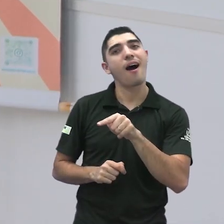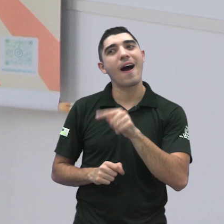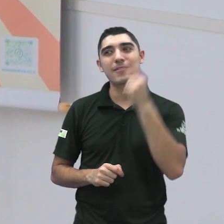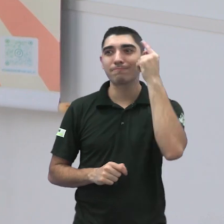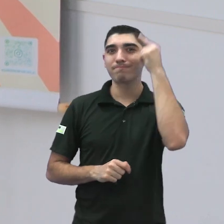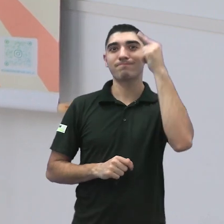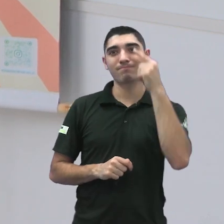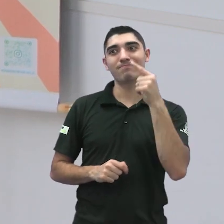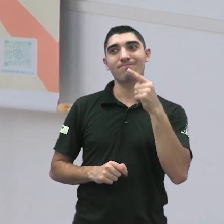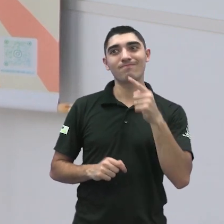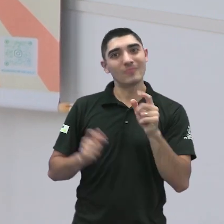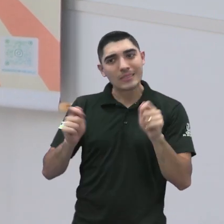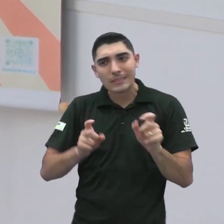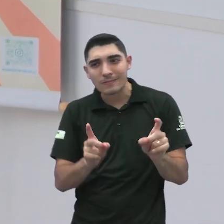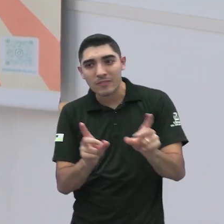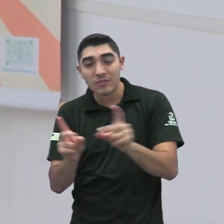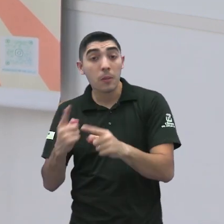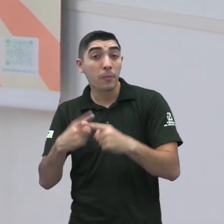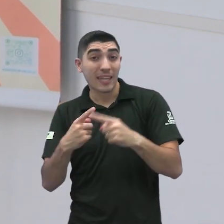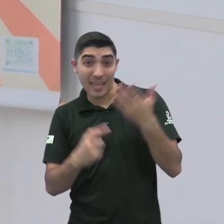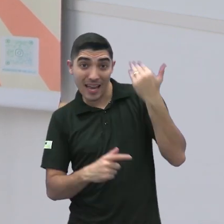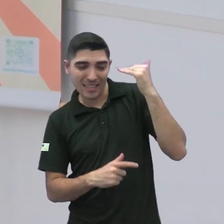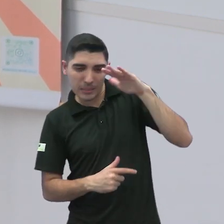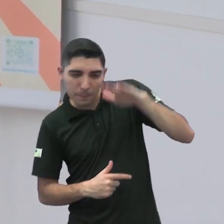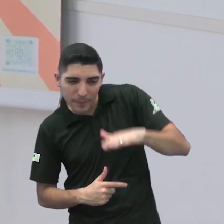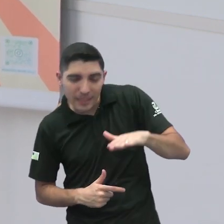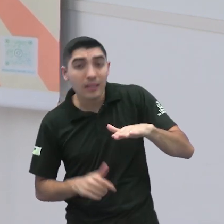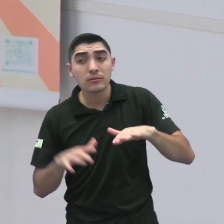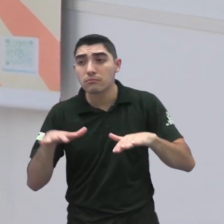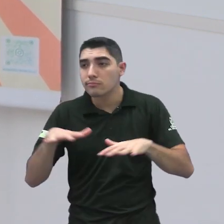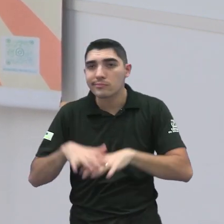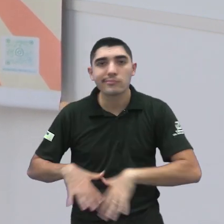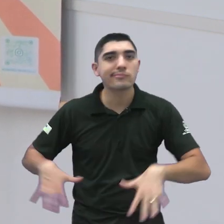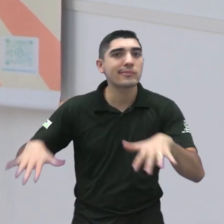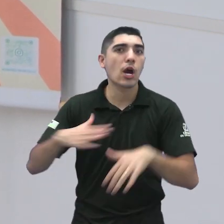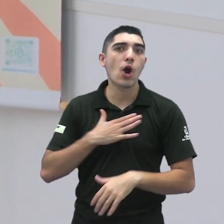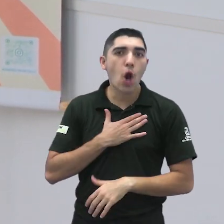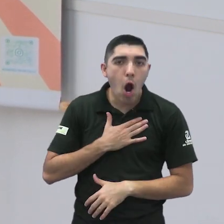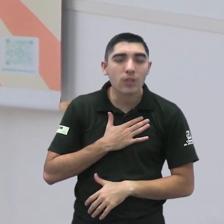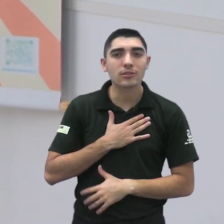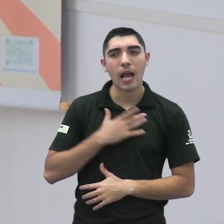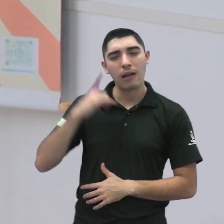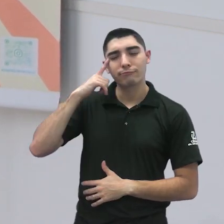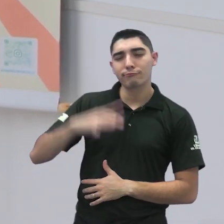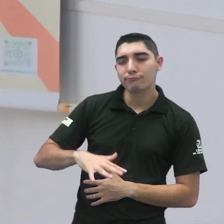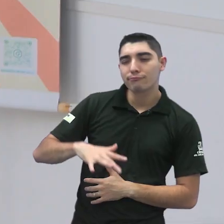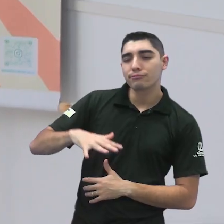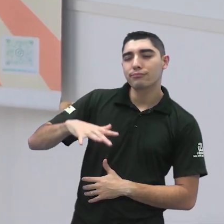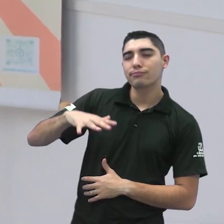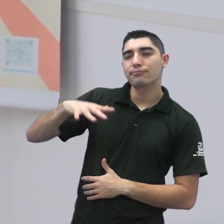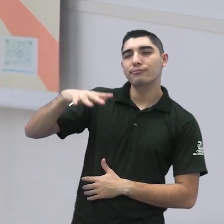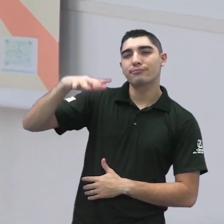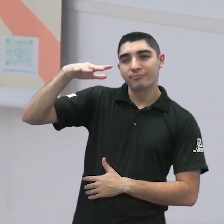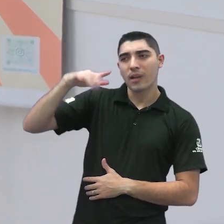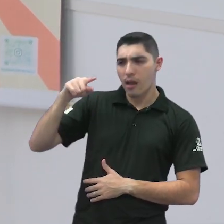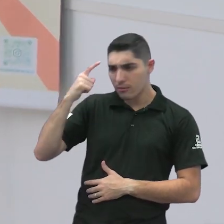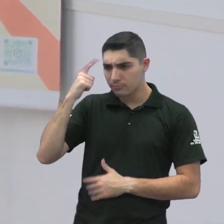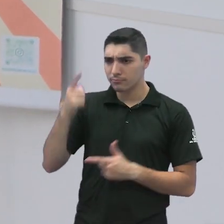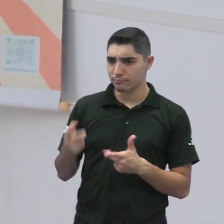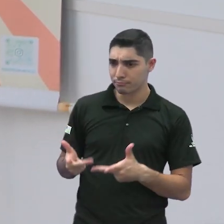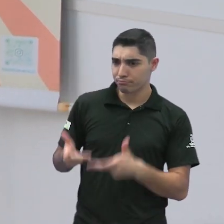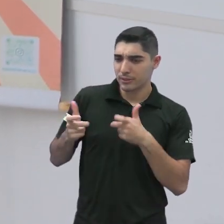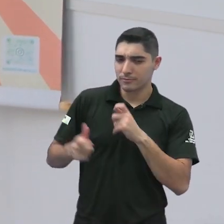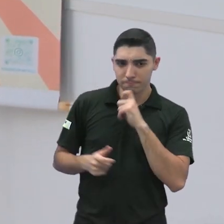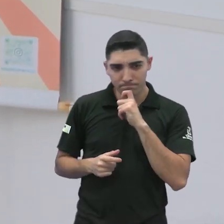gente voltar, né? Porque era algo que a gente consumia muito quando era criança, né? E aí hoje, quando